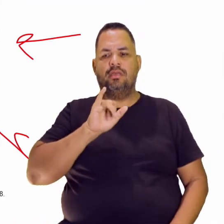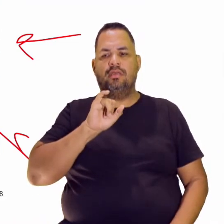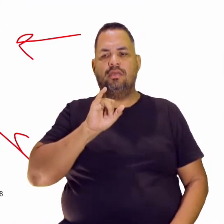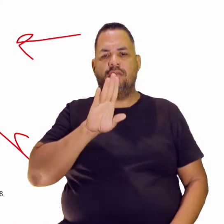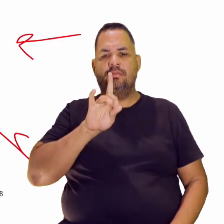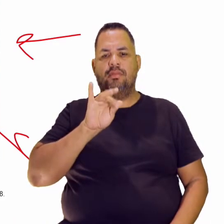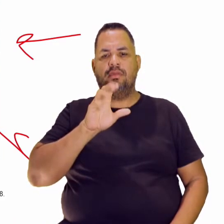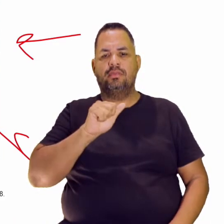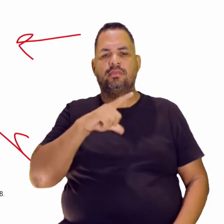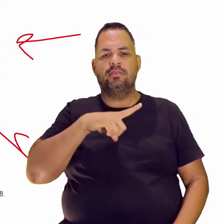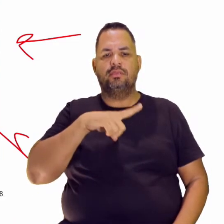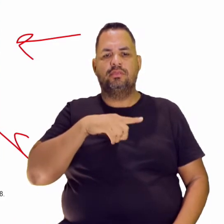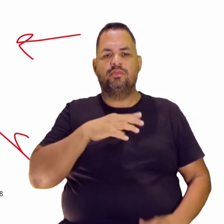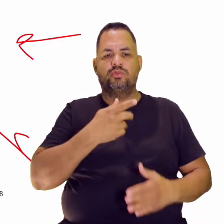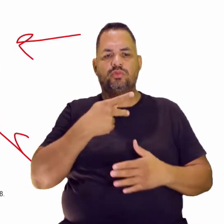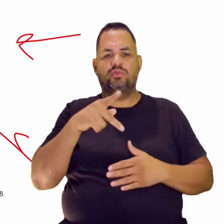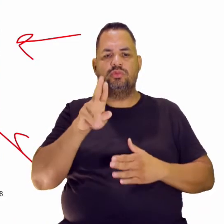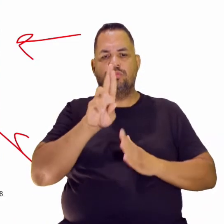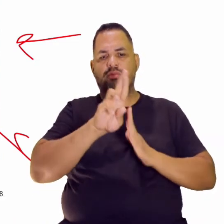com suas regras,